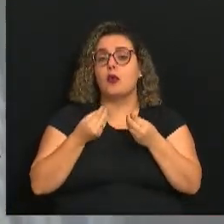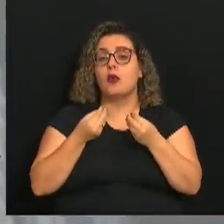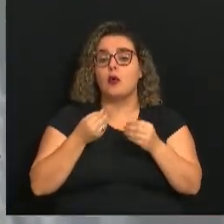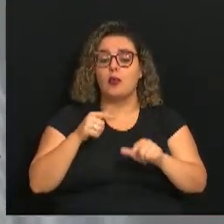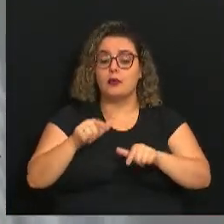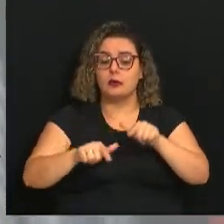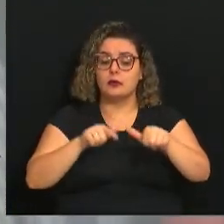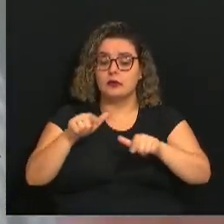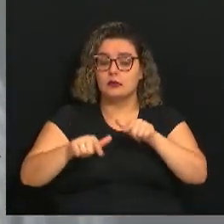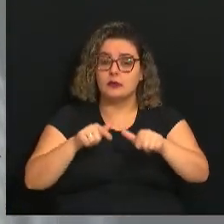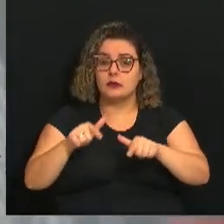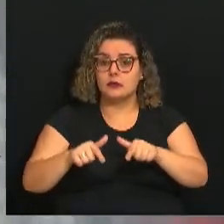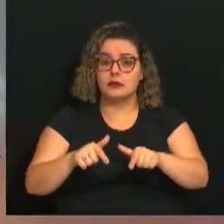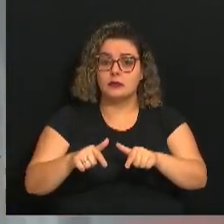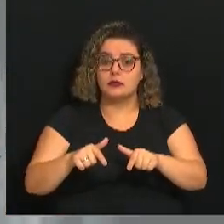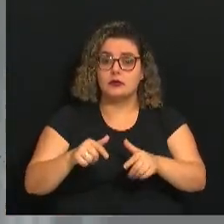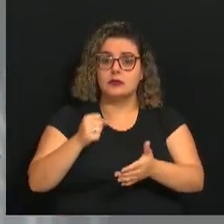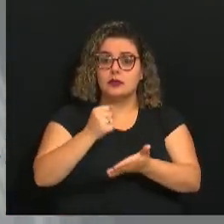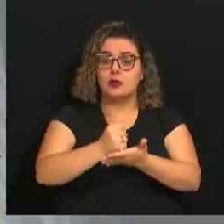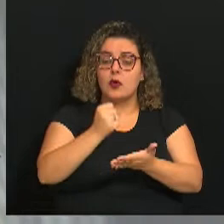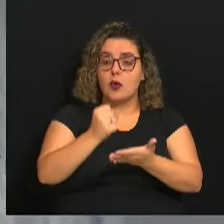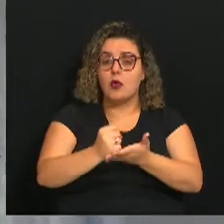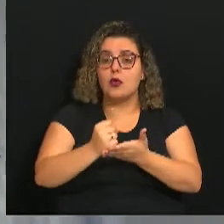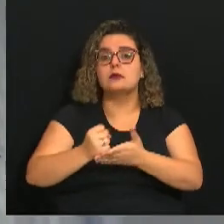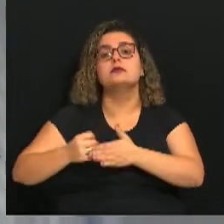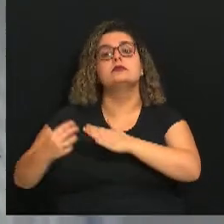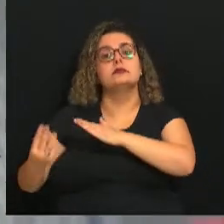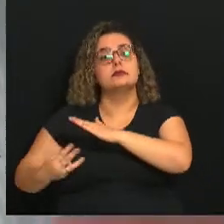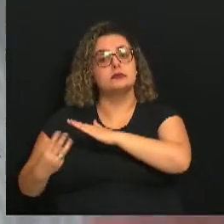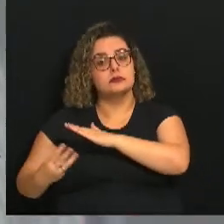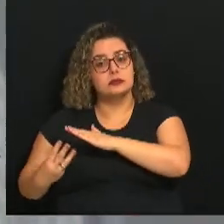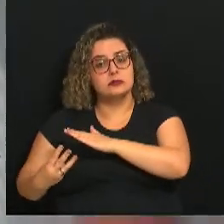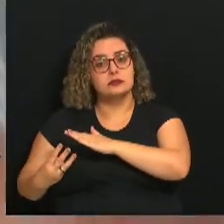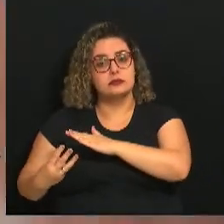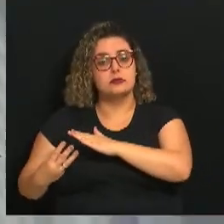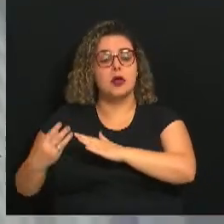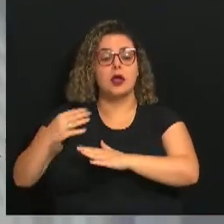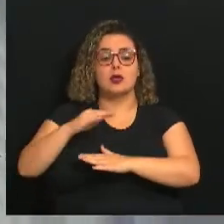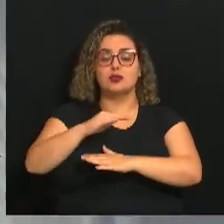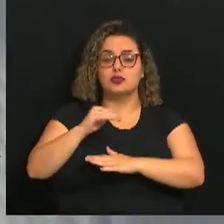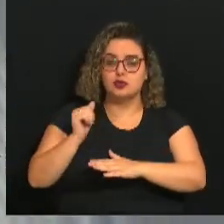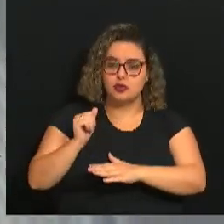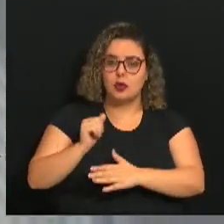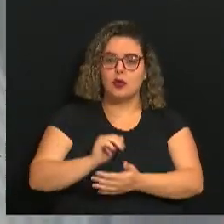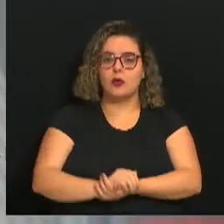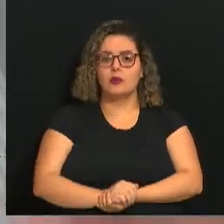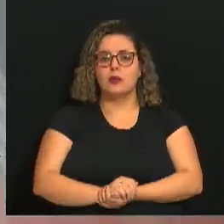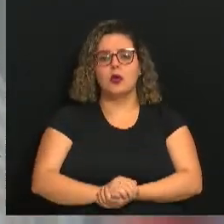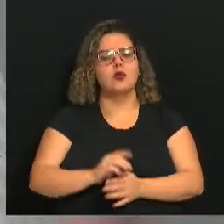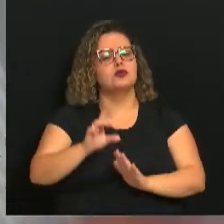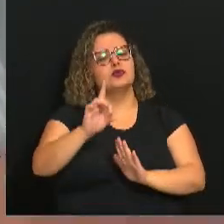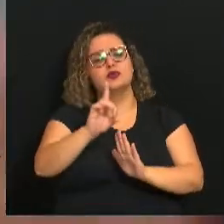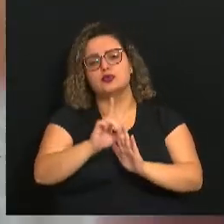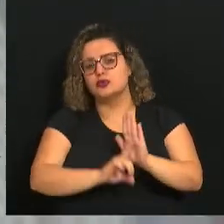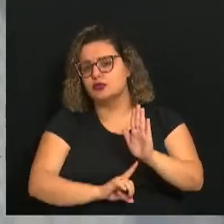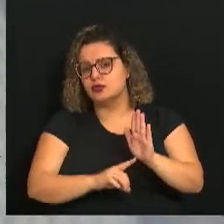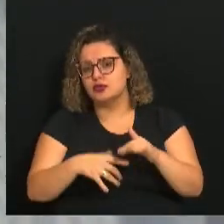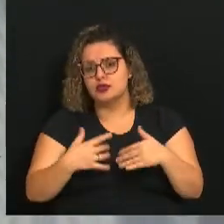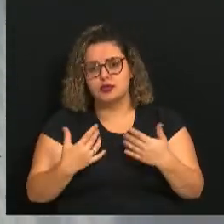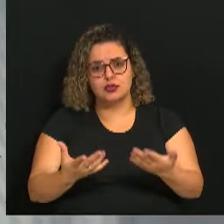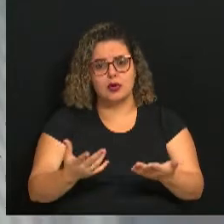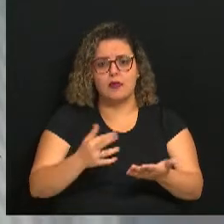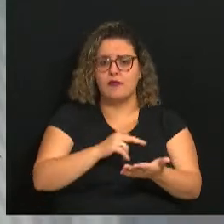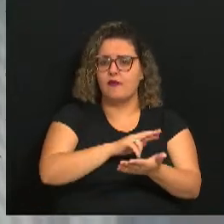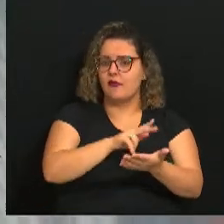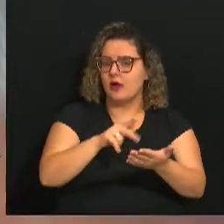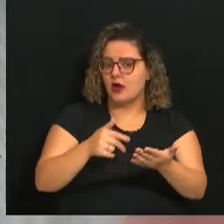dos contratados por essas empresas terceirizadas, dos seus respectivos direitos, diversas